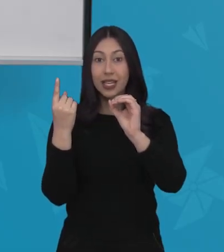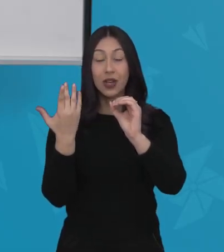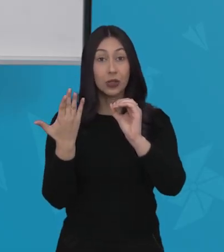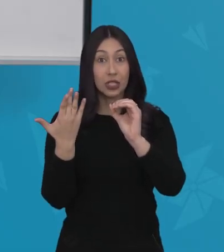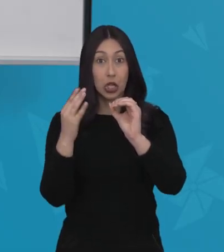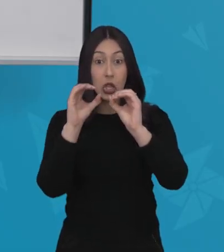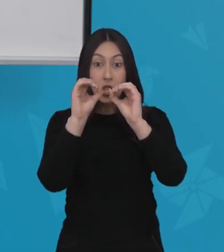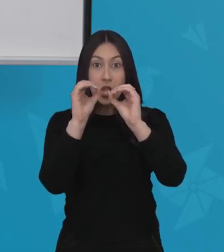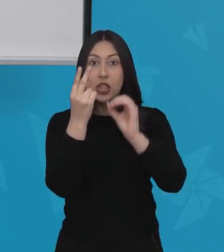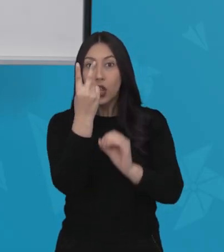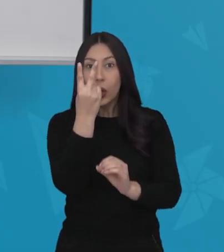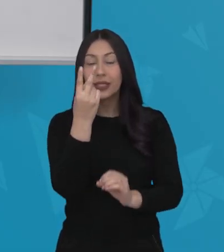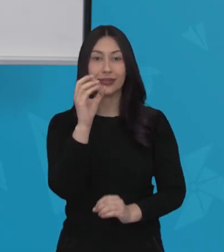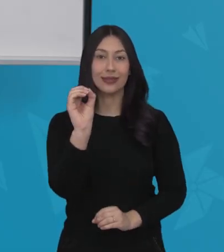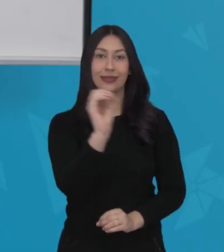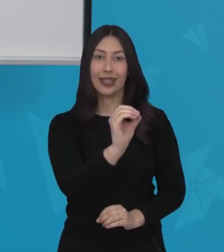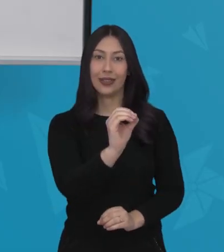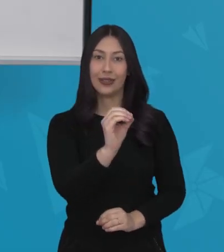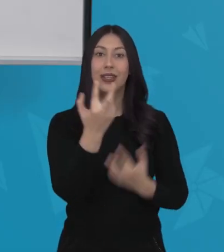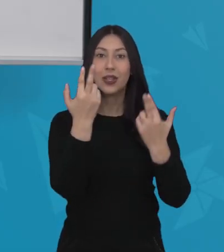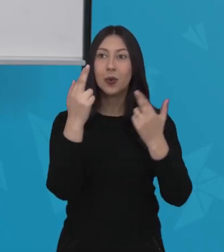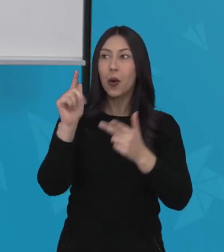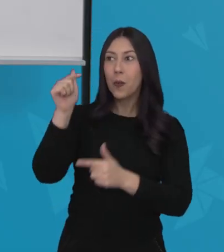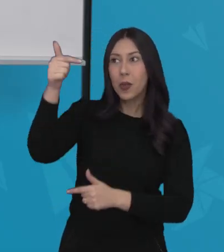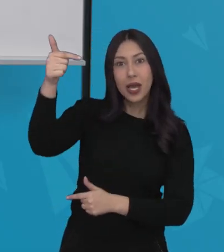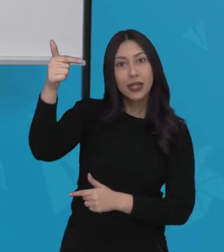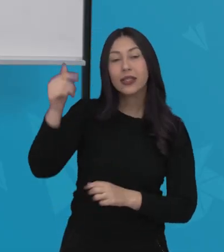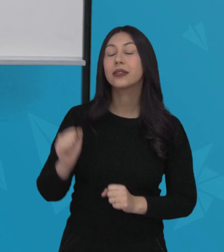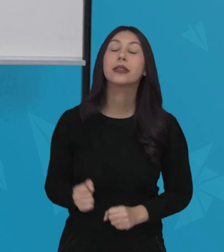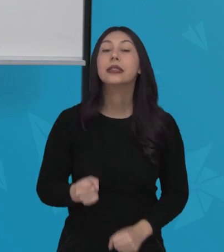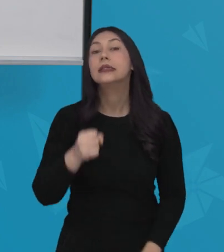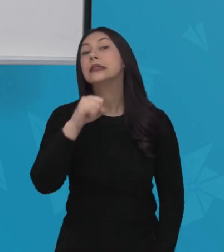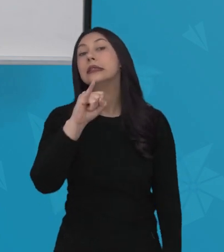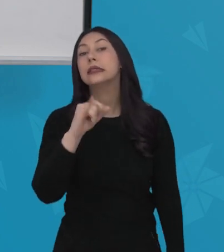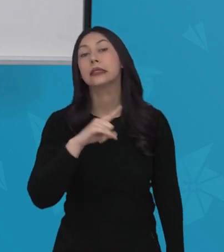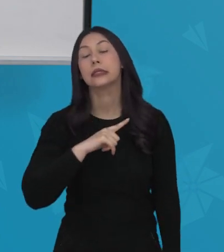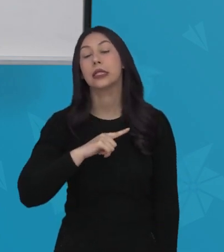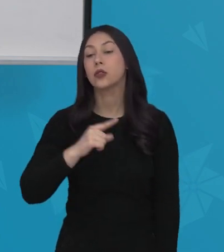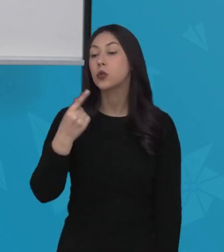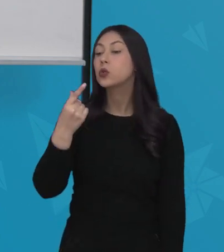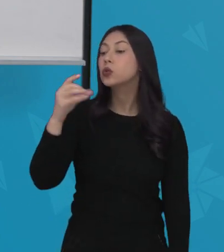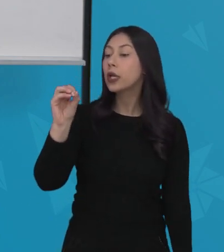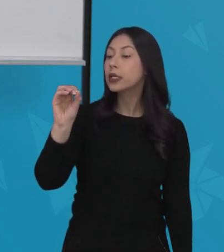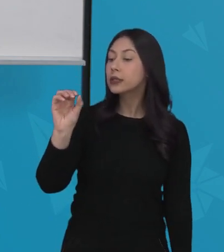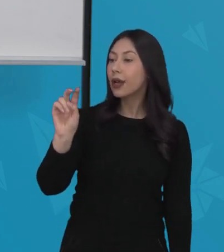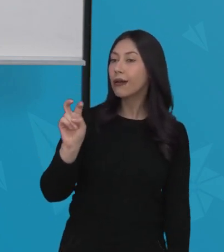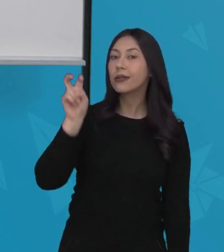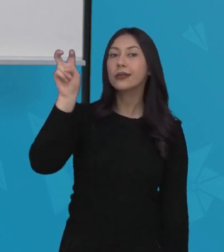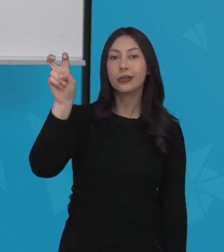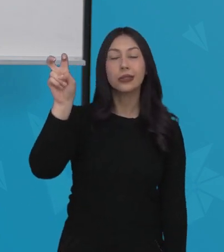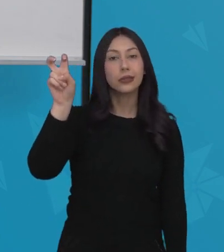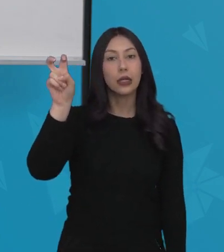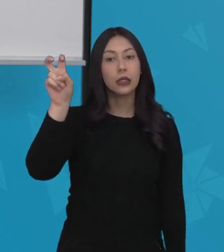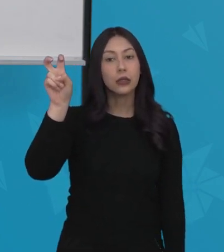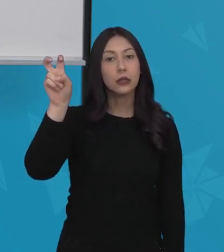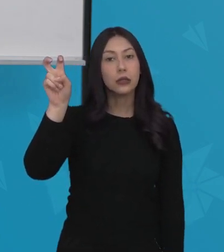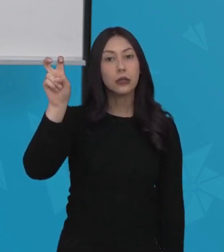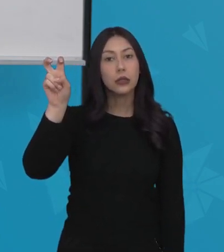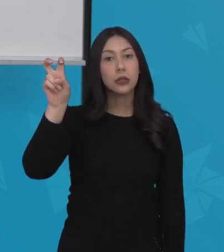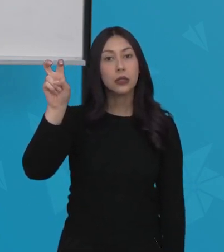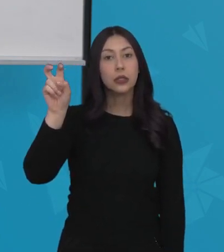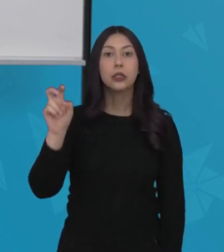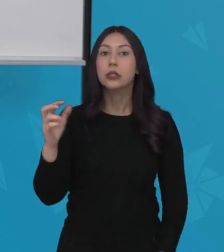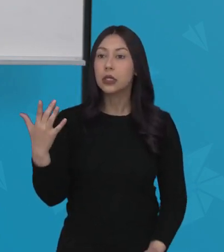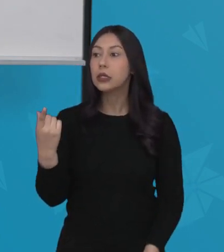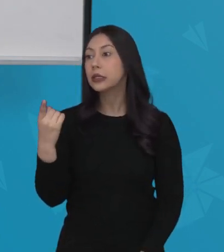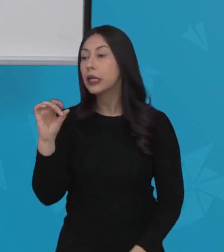expoente. Se eu tiver, por exemplo, 10 à quinta, o que acontece justamente é que quando eu faço 10 vezes 10